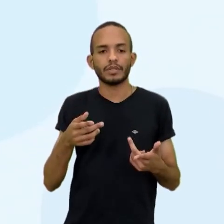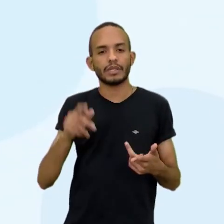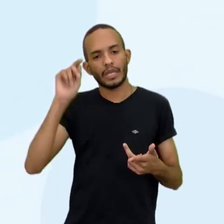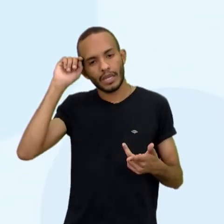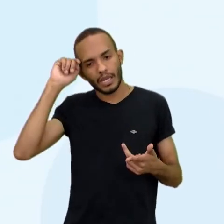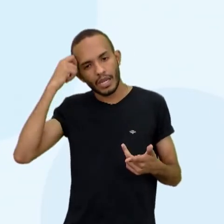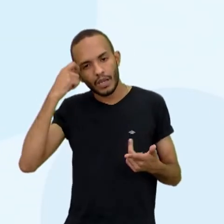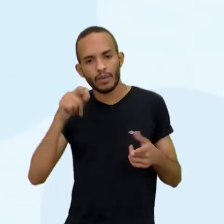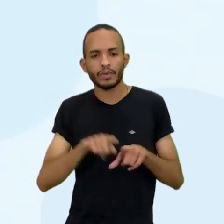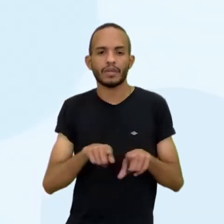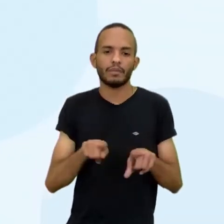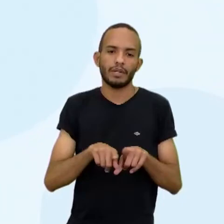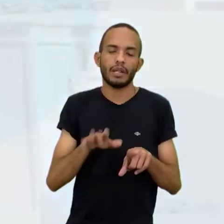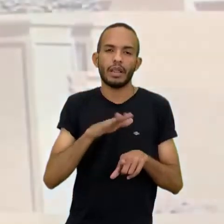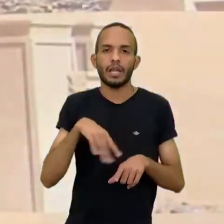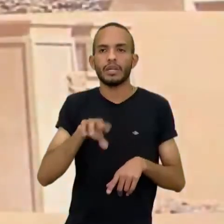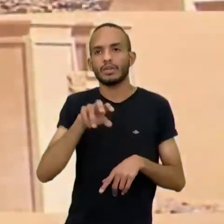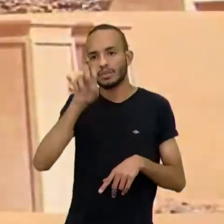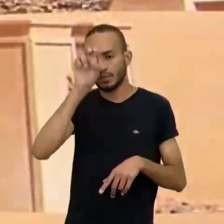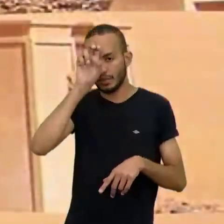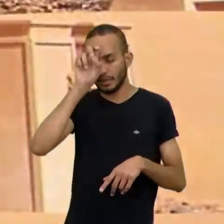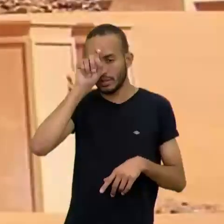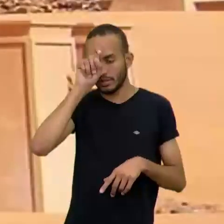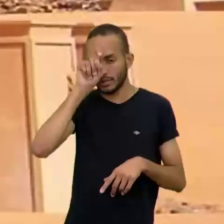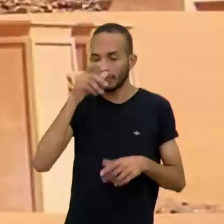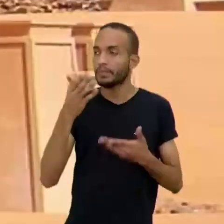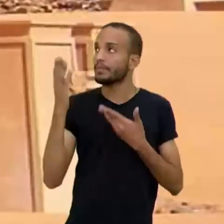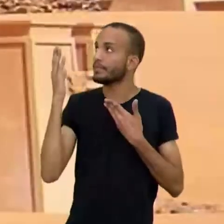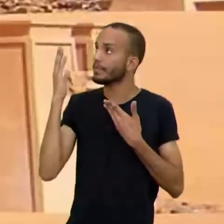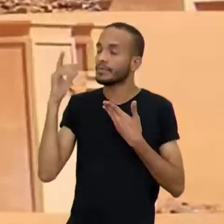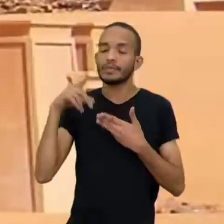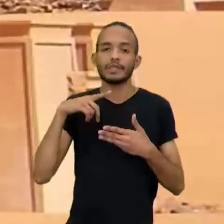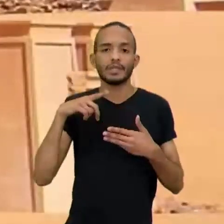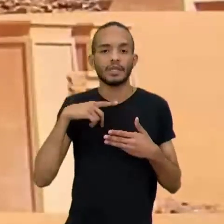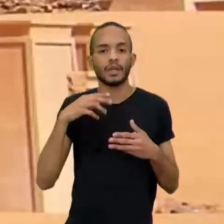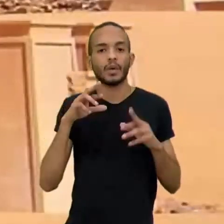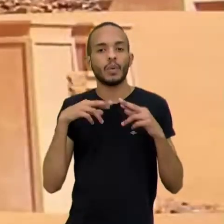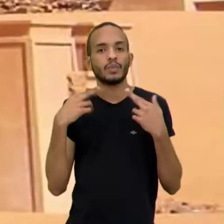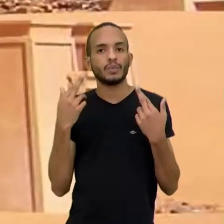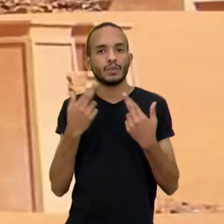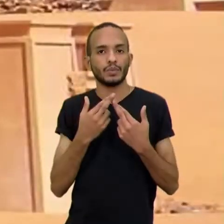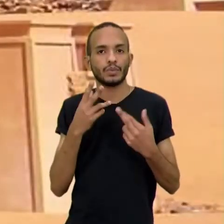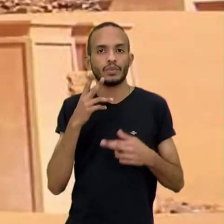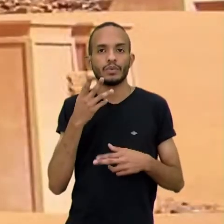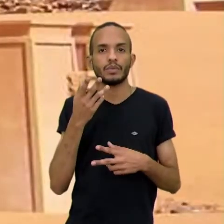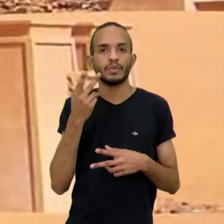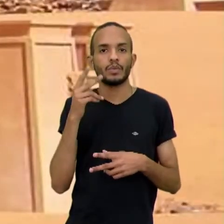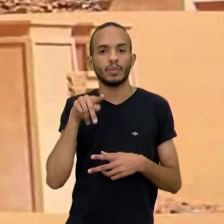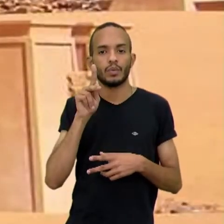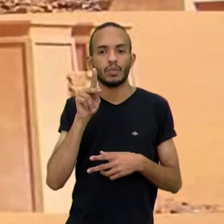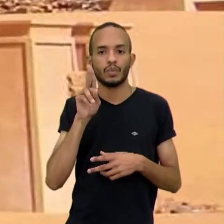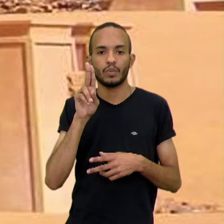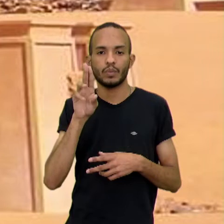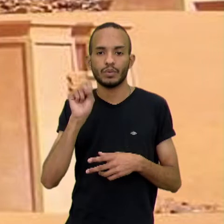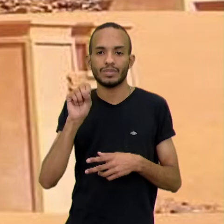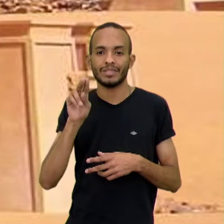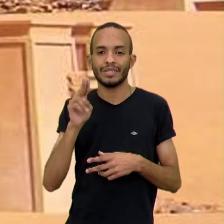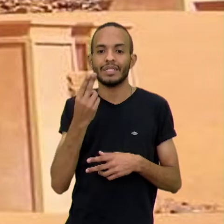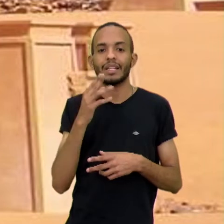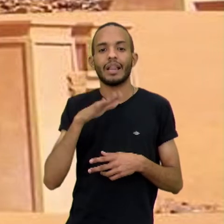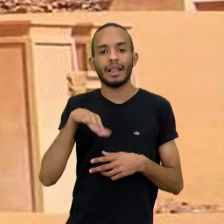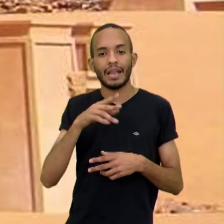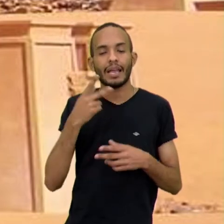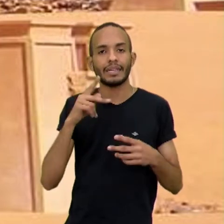faraós negros, né, do Egito. Temos aqui, em relação ao reino Kush, as pirâmides de Meroé, que